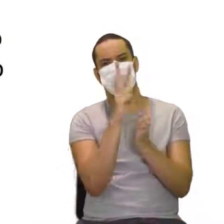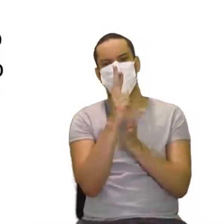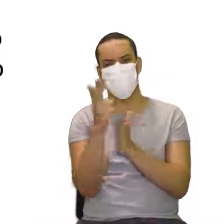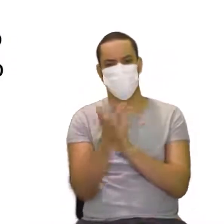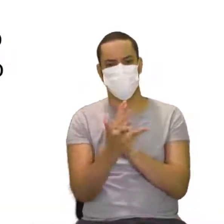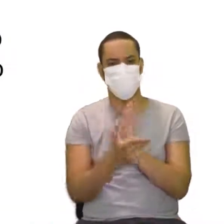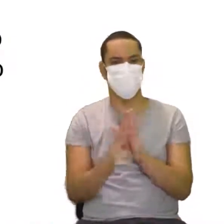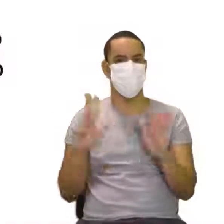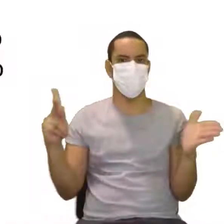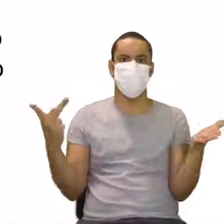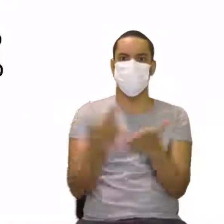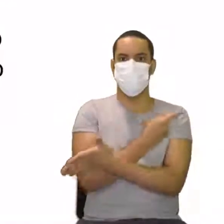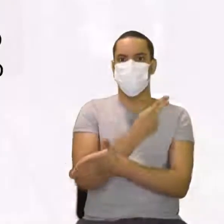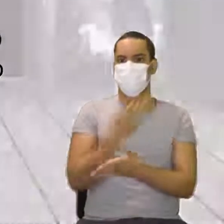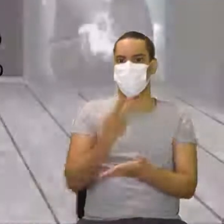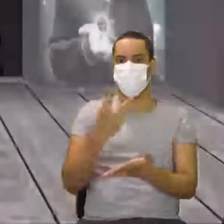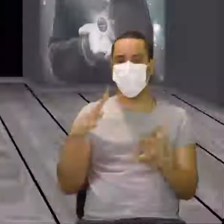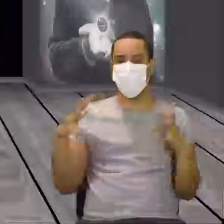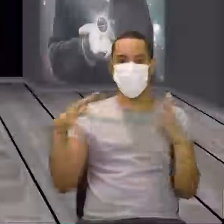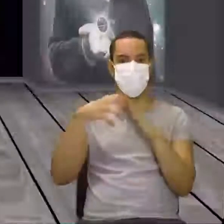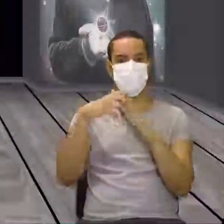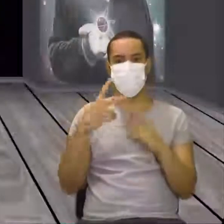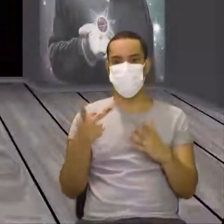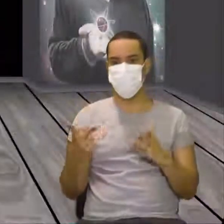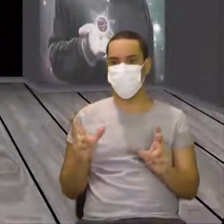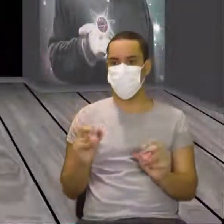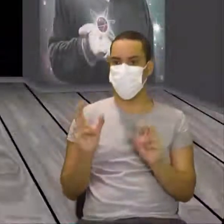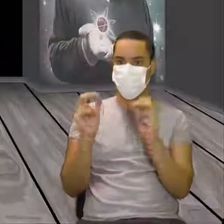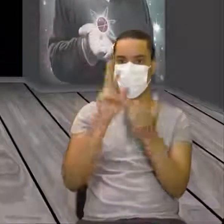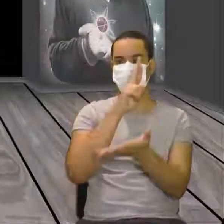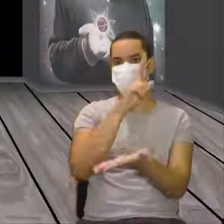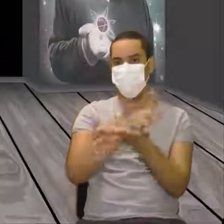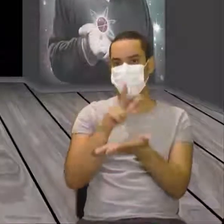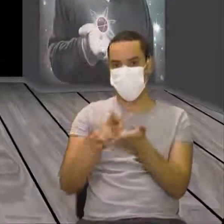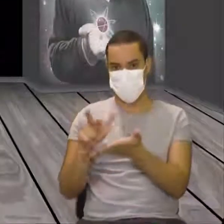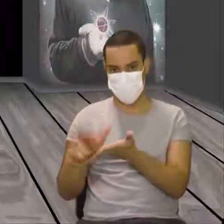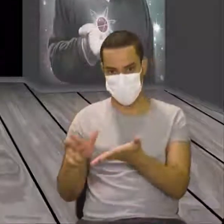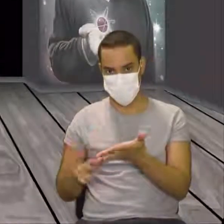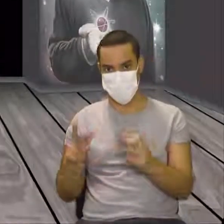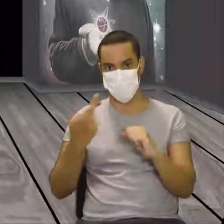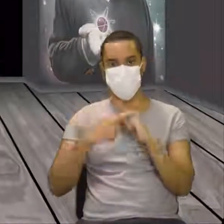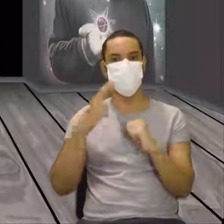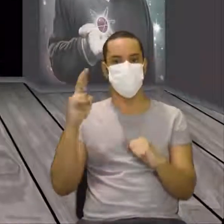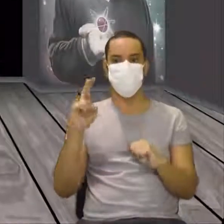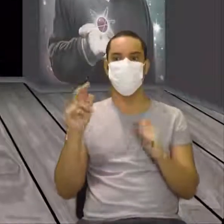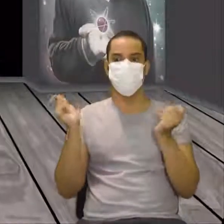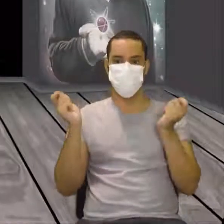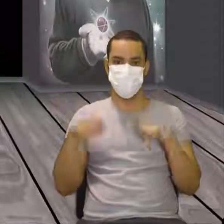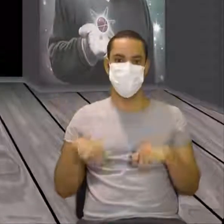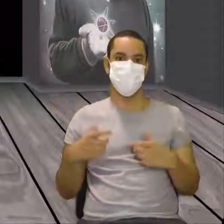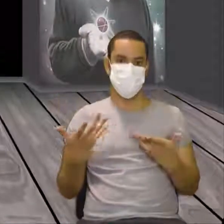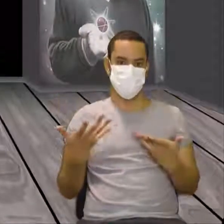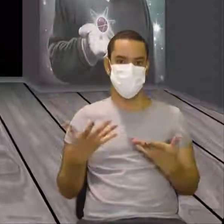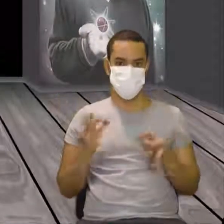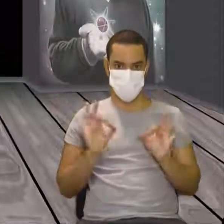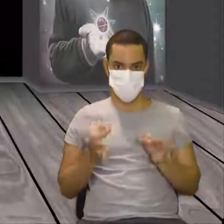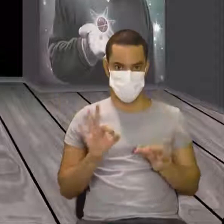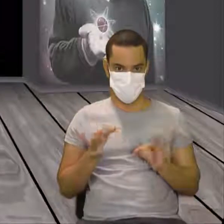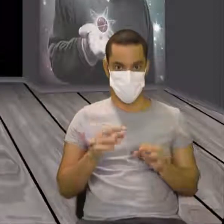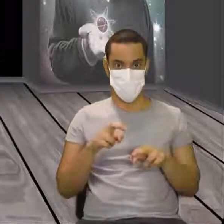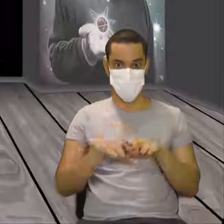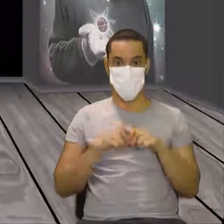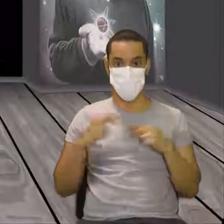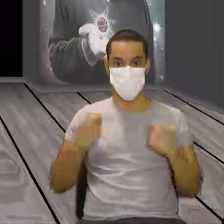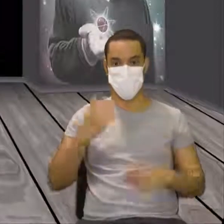de acidentes nucleares, que é justamente causada pela questão de radioatividade, quando não é bem manipulada, certo?